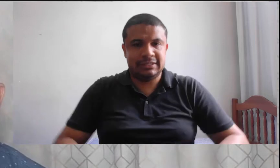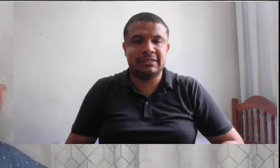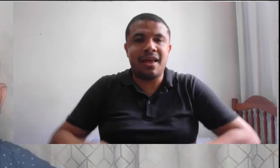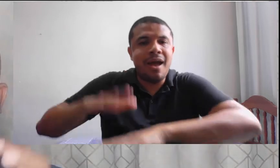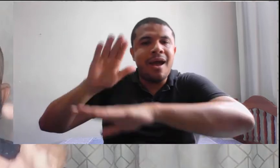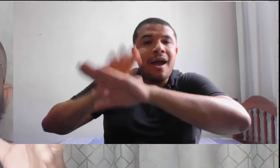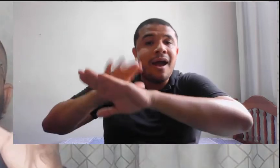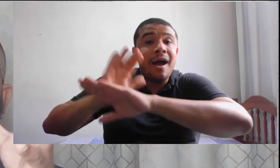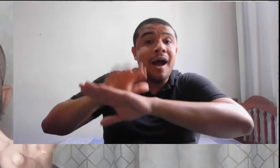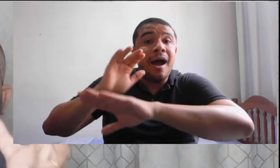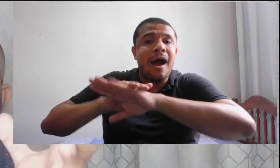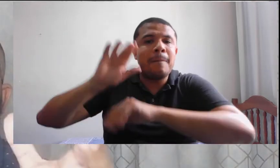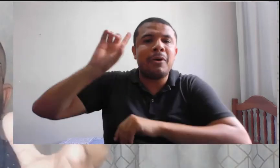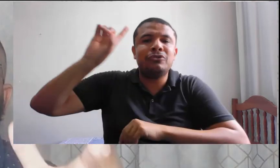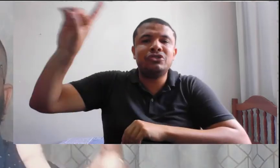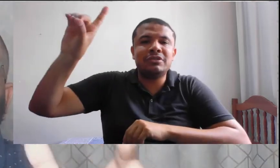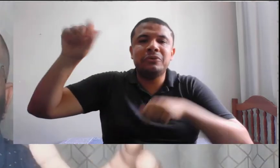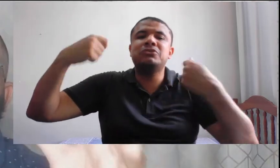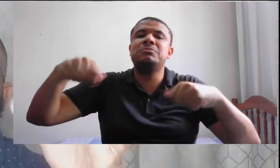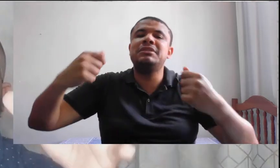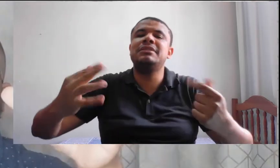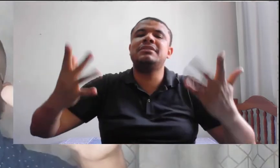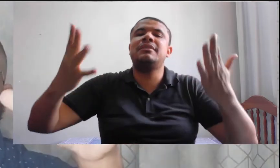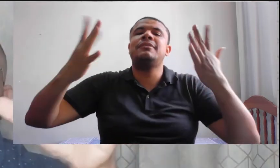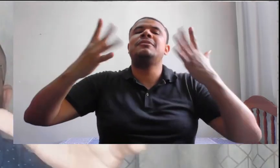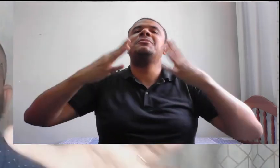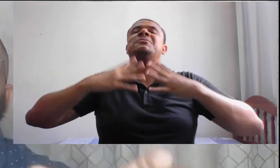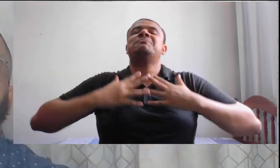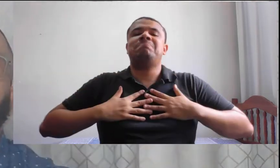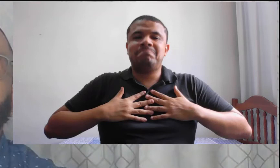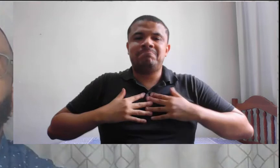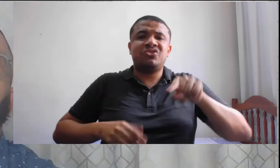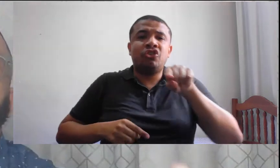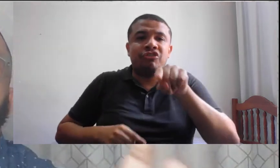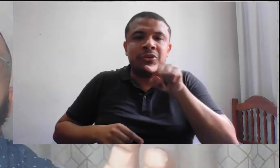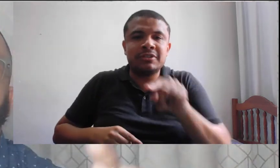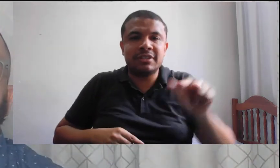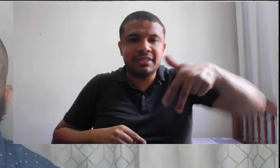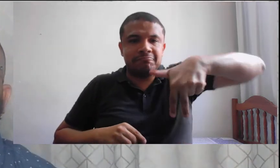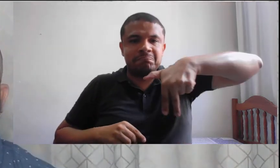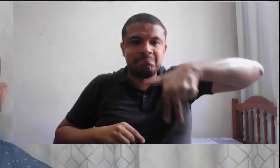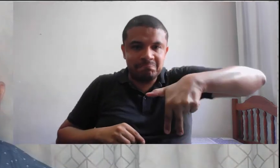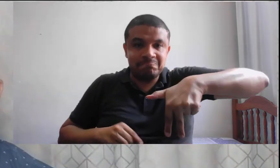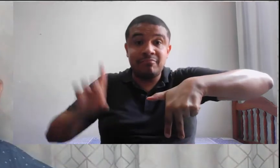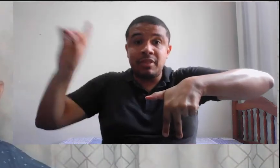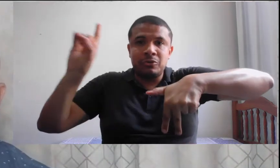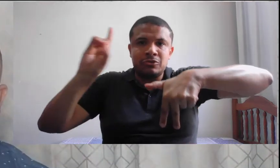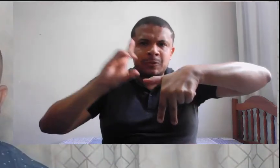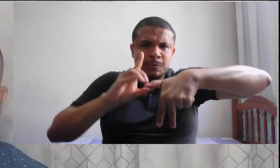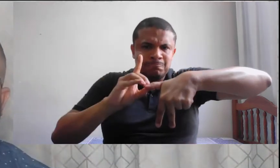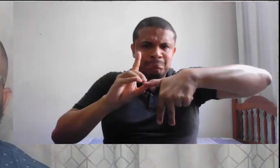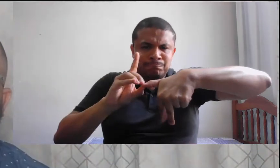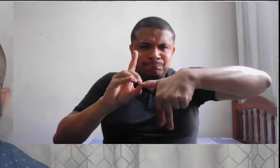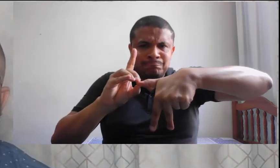A mão do Senhor precisa ser ministrada, precisa estar te acompanhando diuturnamente.